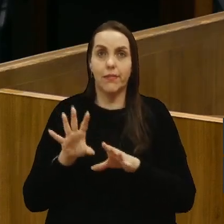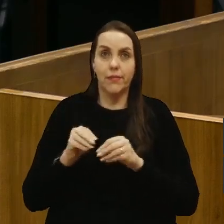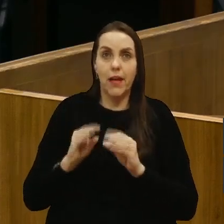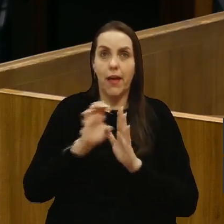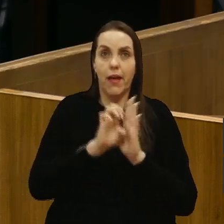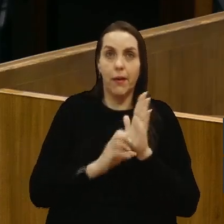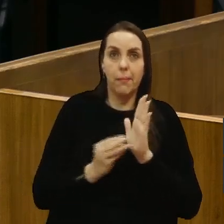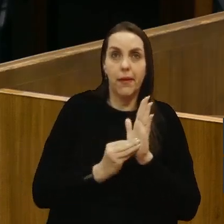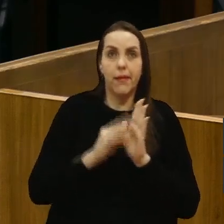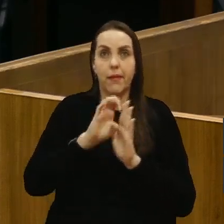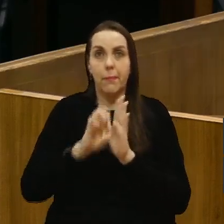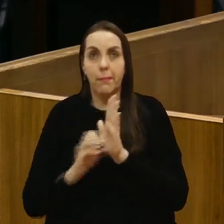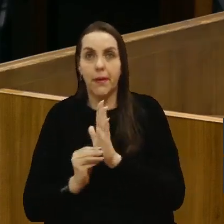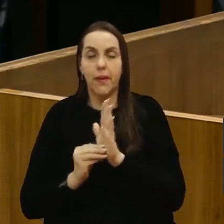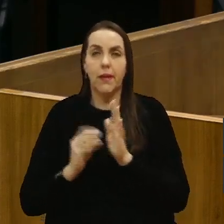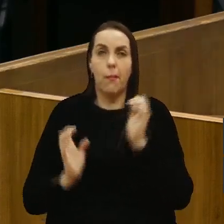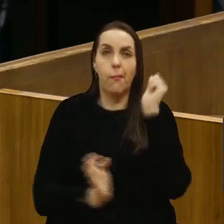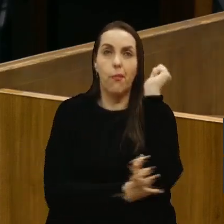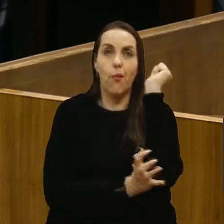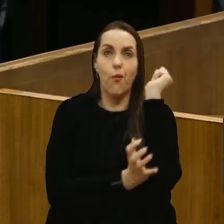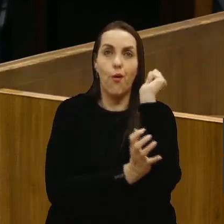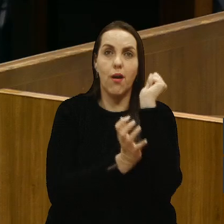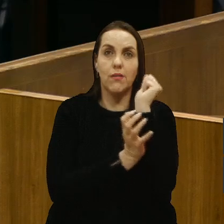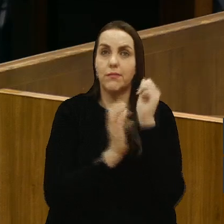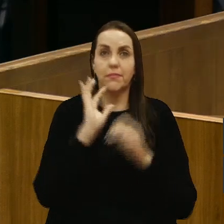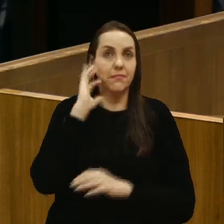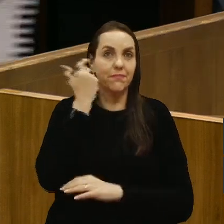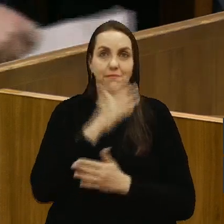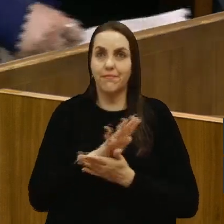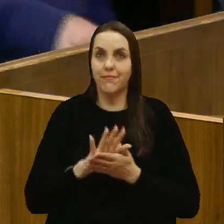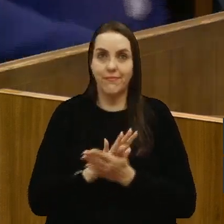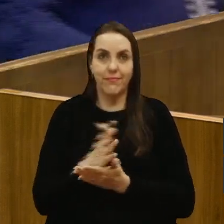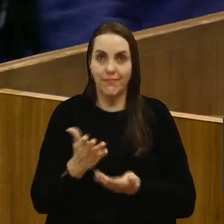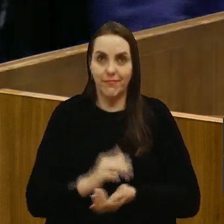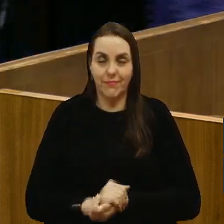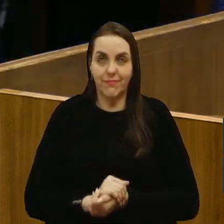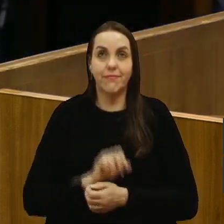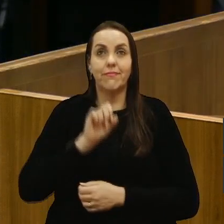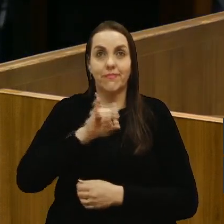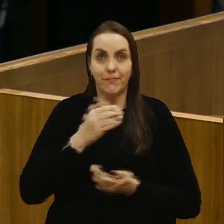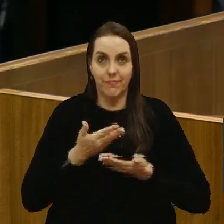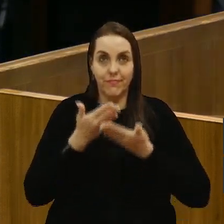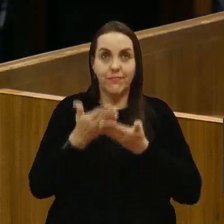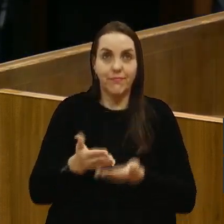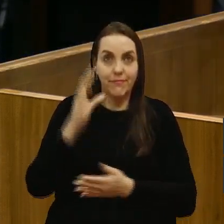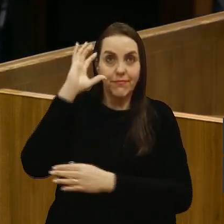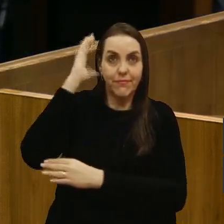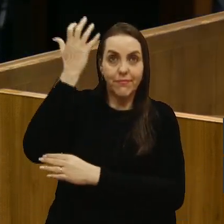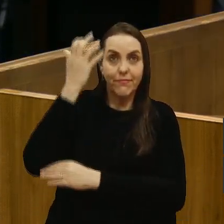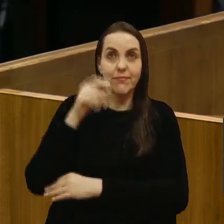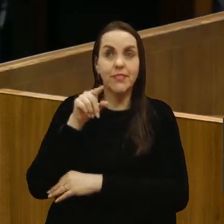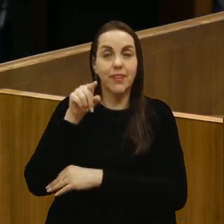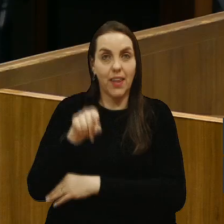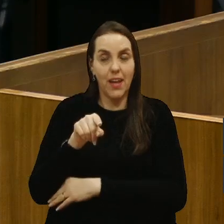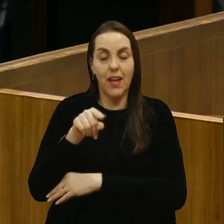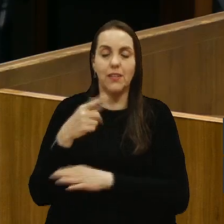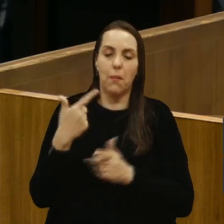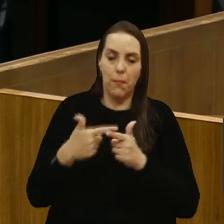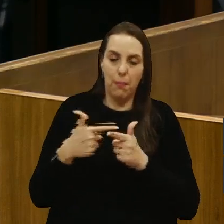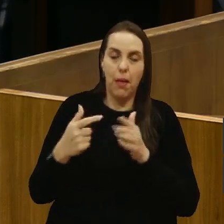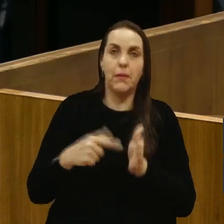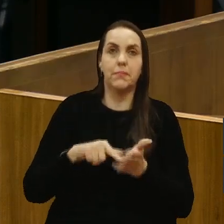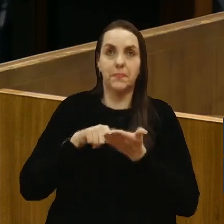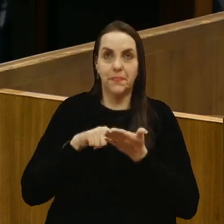aqui, outra ali, faz toda aquela burocracia para o troço não andar. Então, veja bem, se a gente traz a solução, eles aparecem com o problema, né?